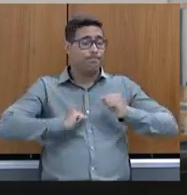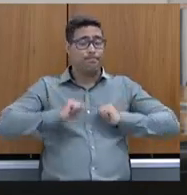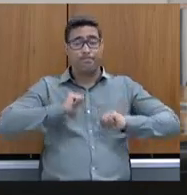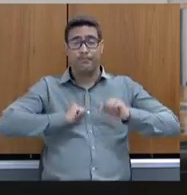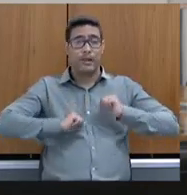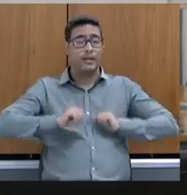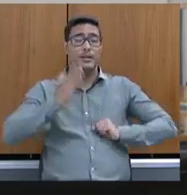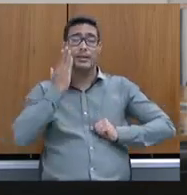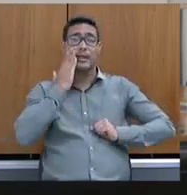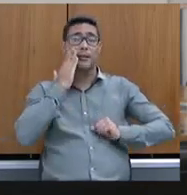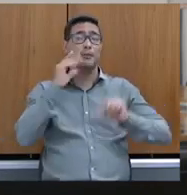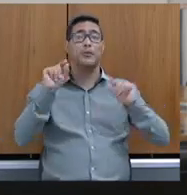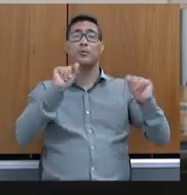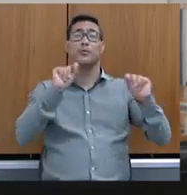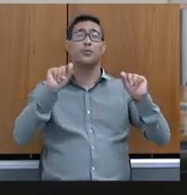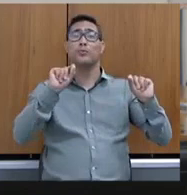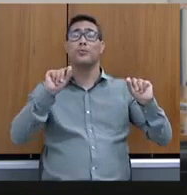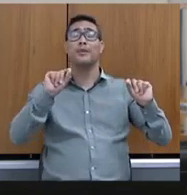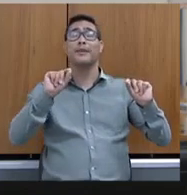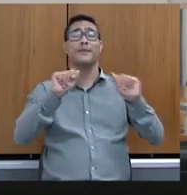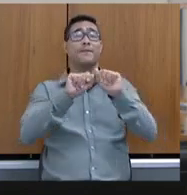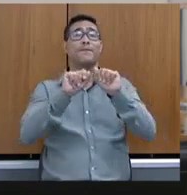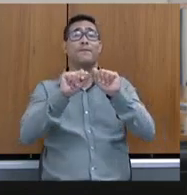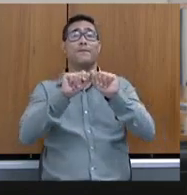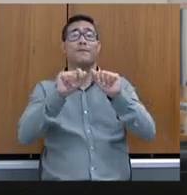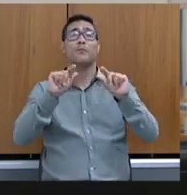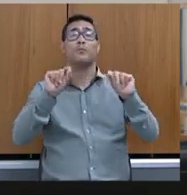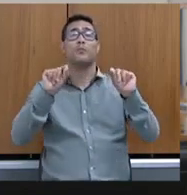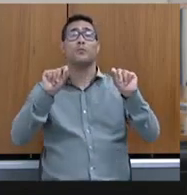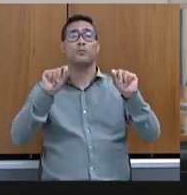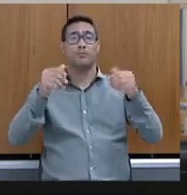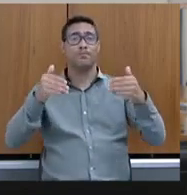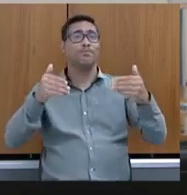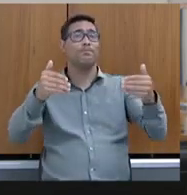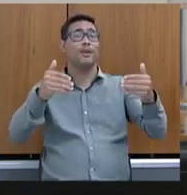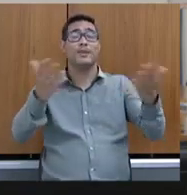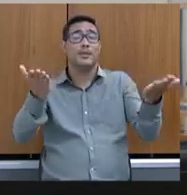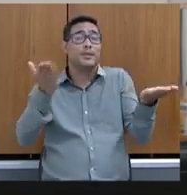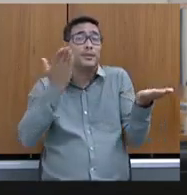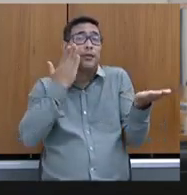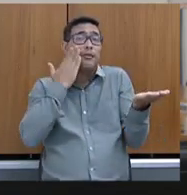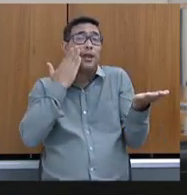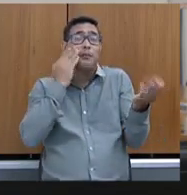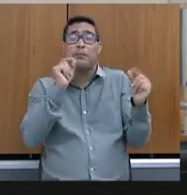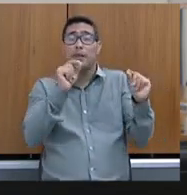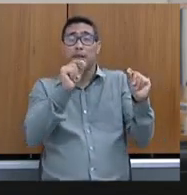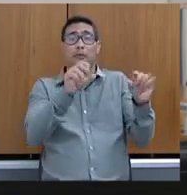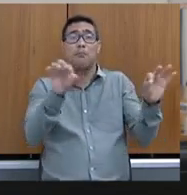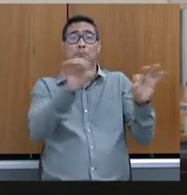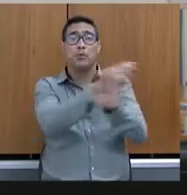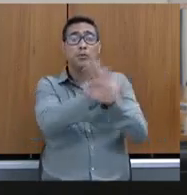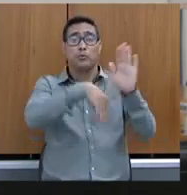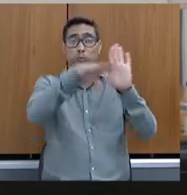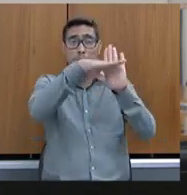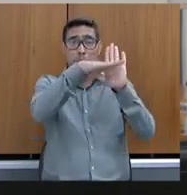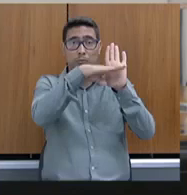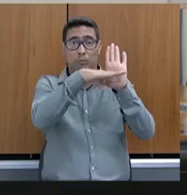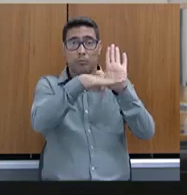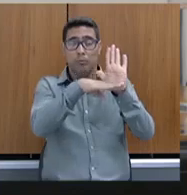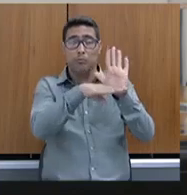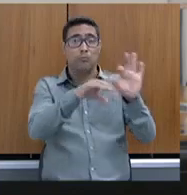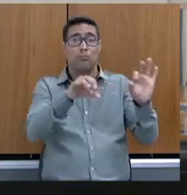sem saber o que fazer né não tínhamos a receita não tínhamos realmente um caminho